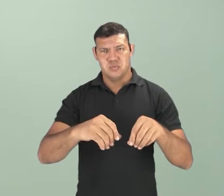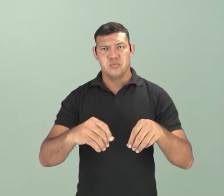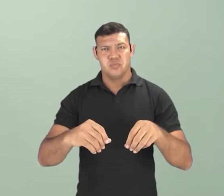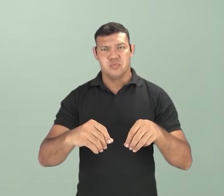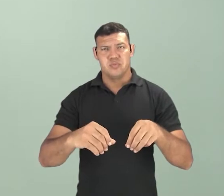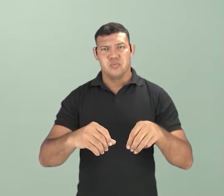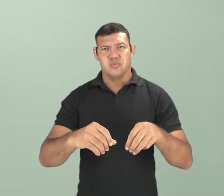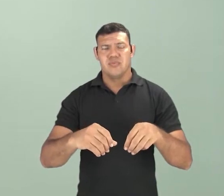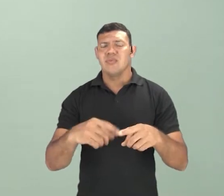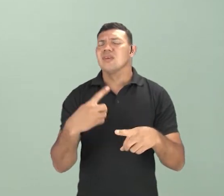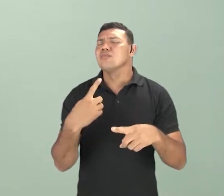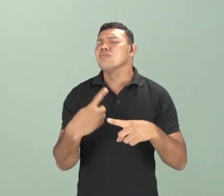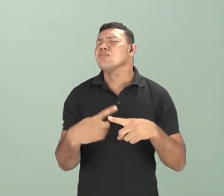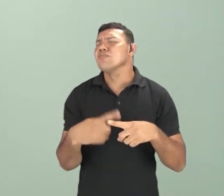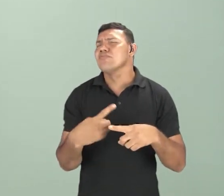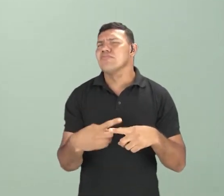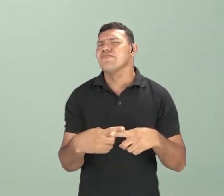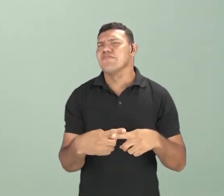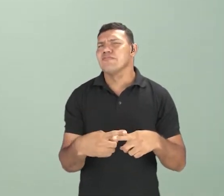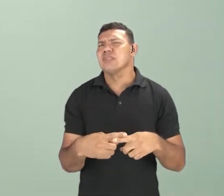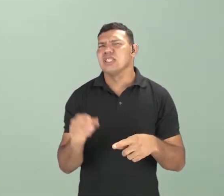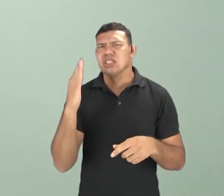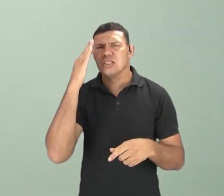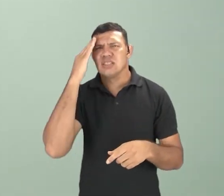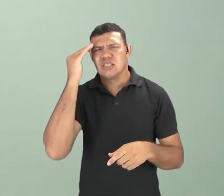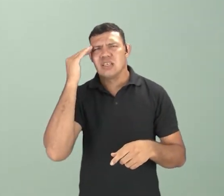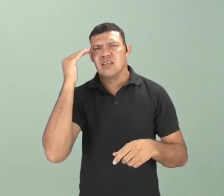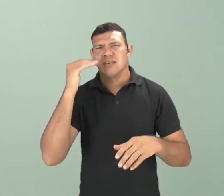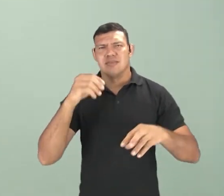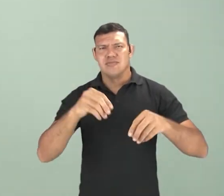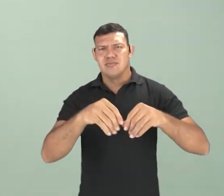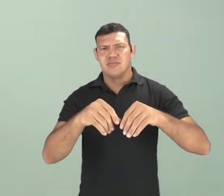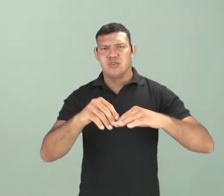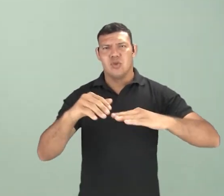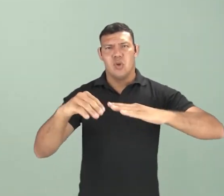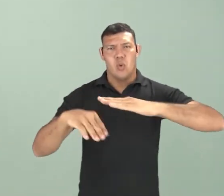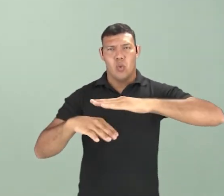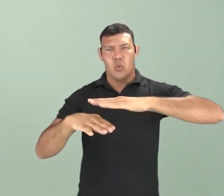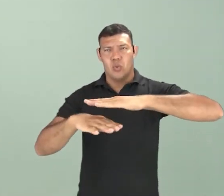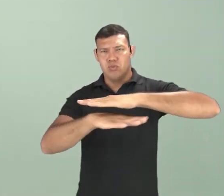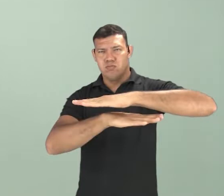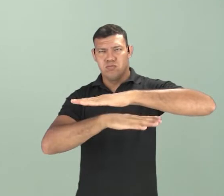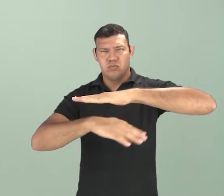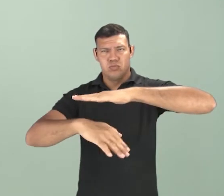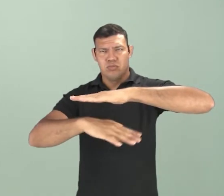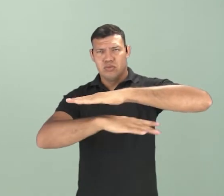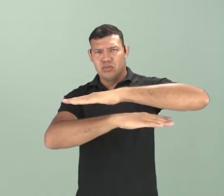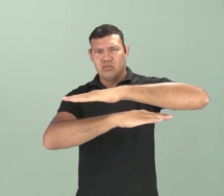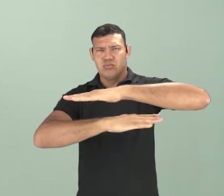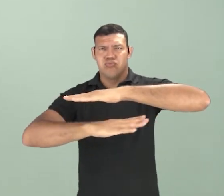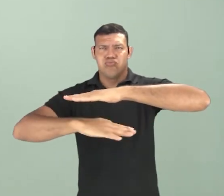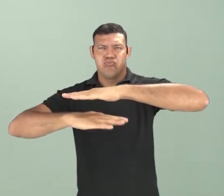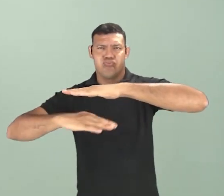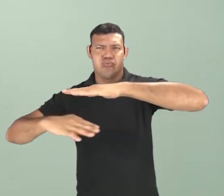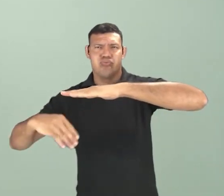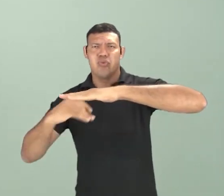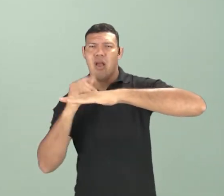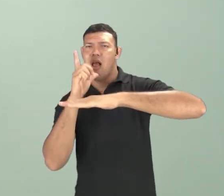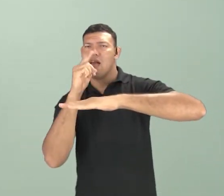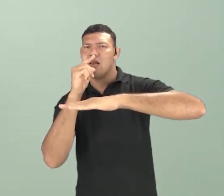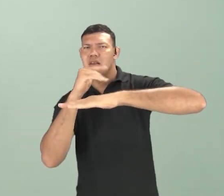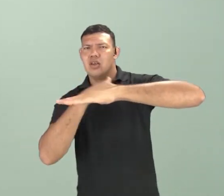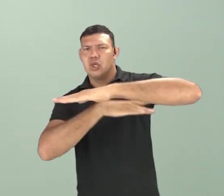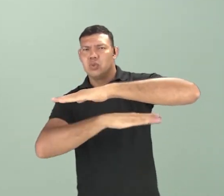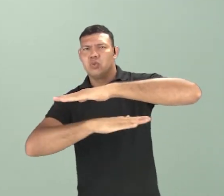certo? Por quê? Porque vocês sabem que abaixo do solo nós temos o lençol freático, certo? Então,